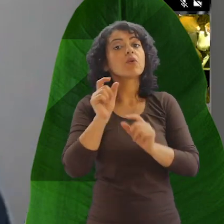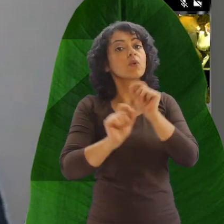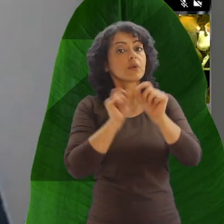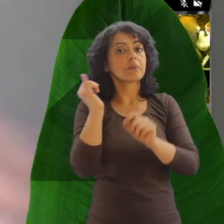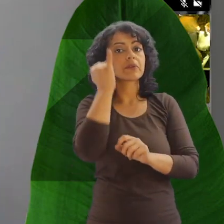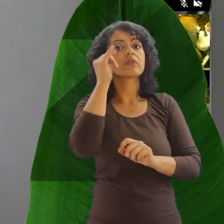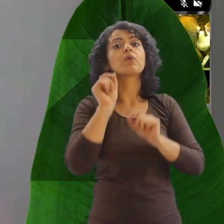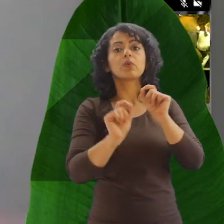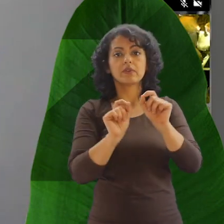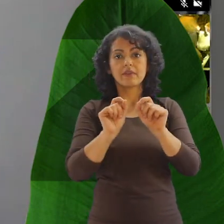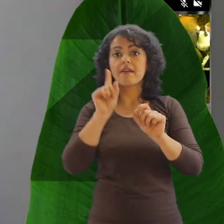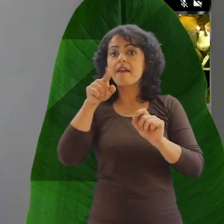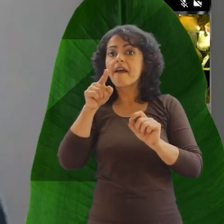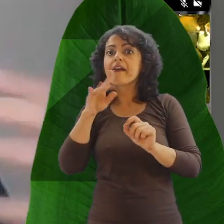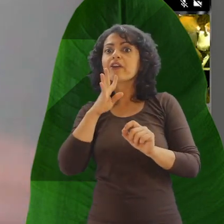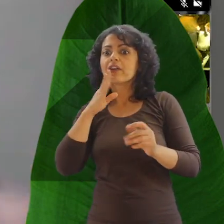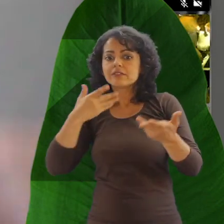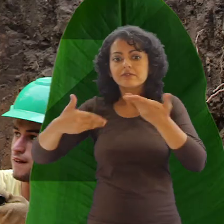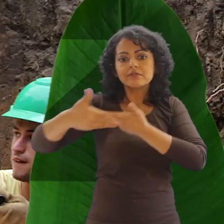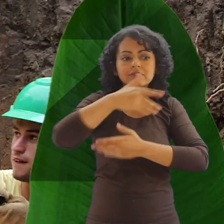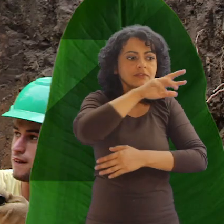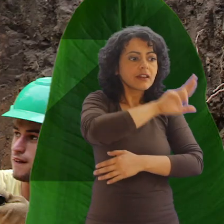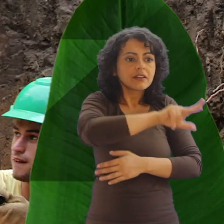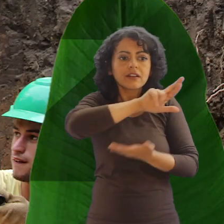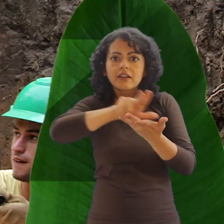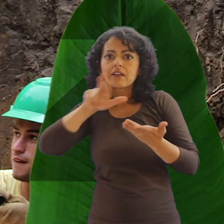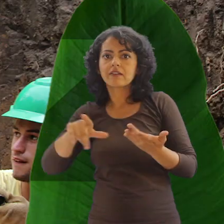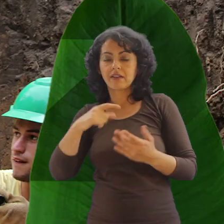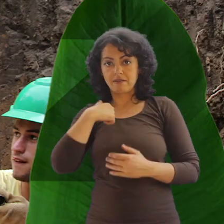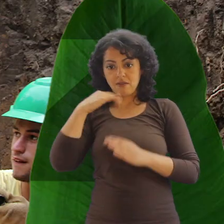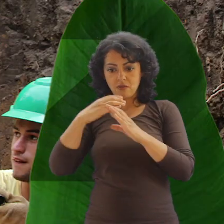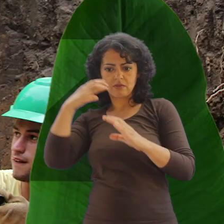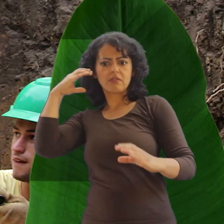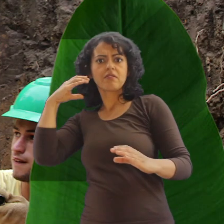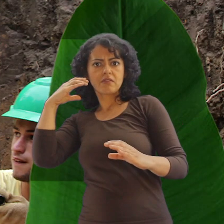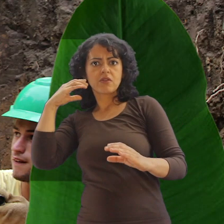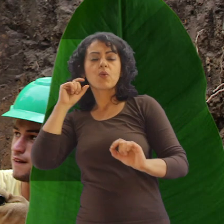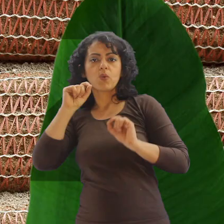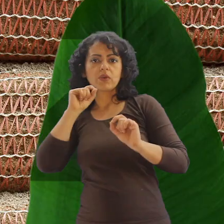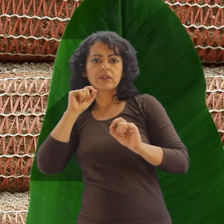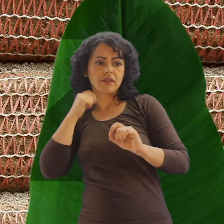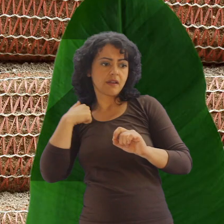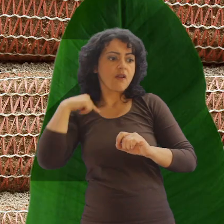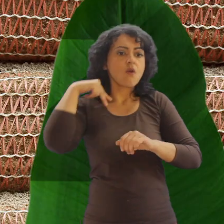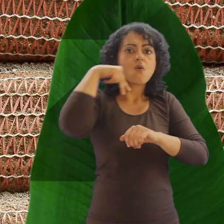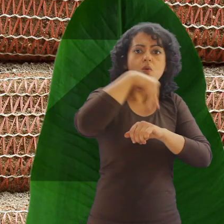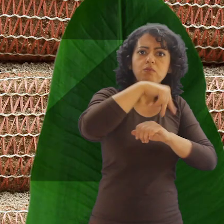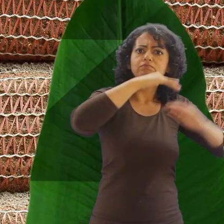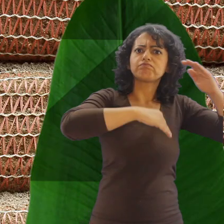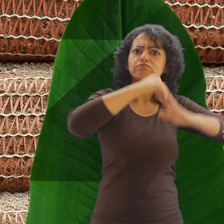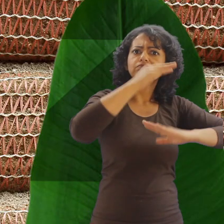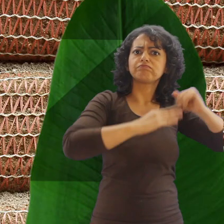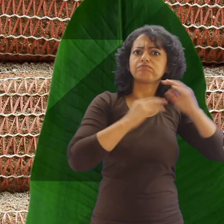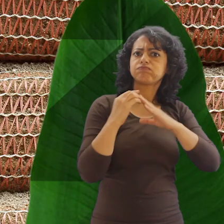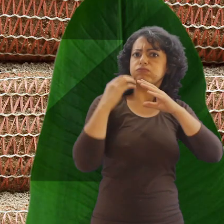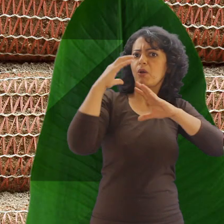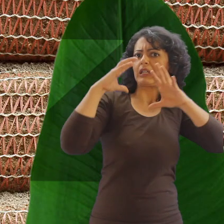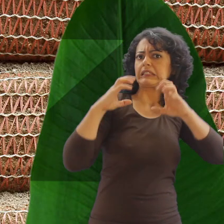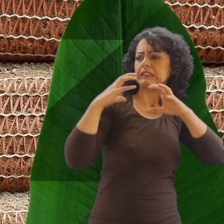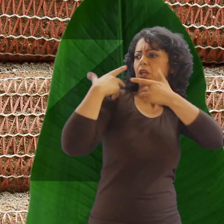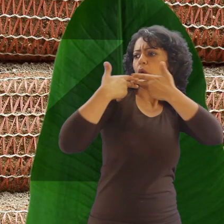a gente rodar. Então, assim, eu como engenheiro, eu entrei no papel e carreguei o saco de cimento e construí junto